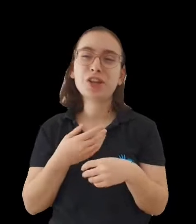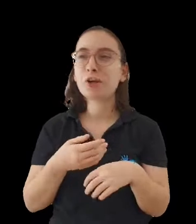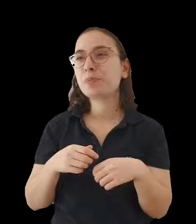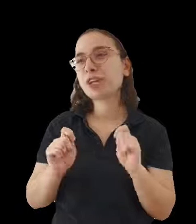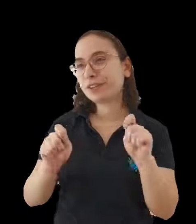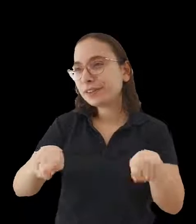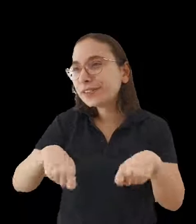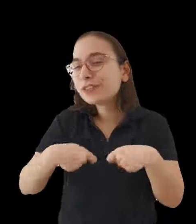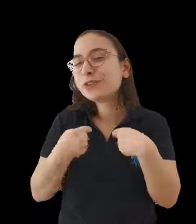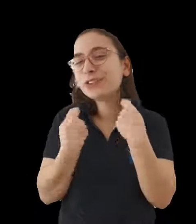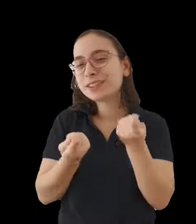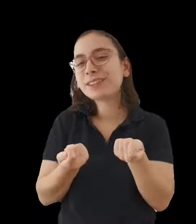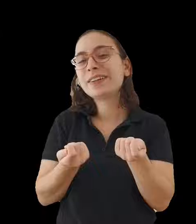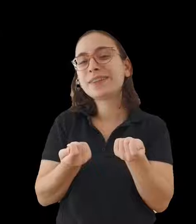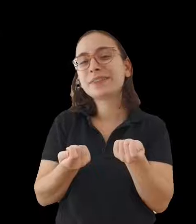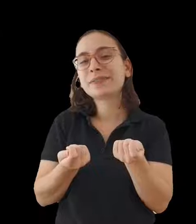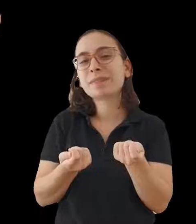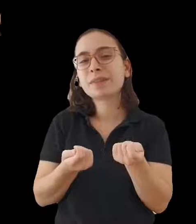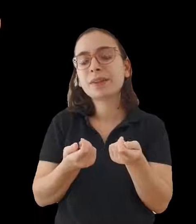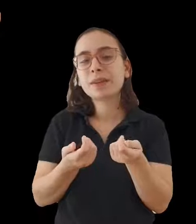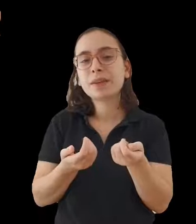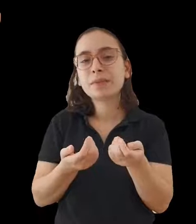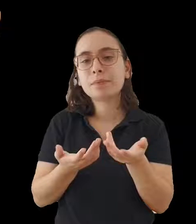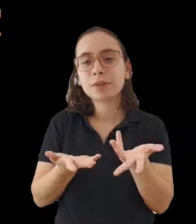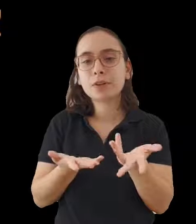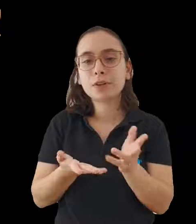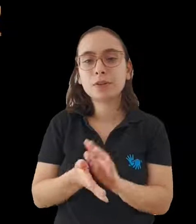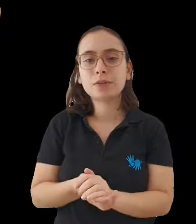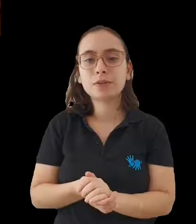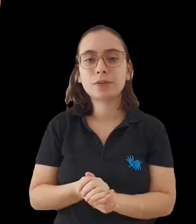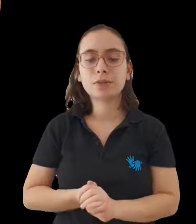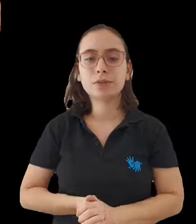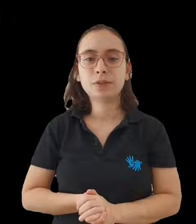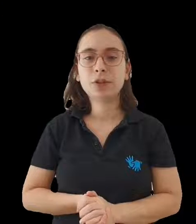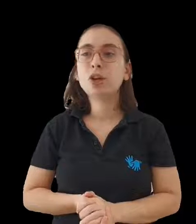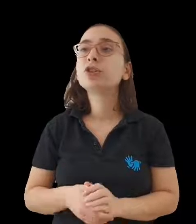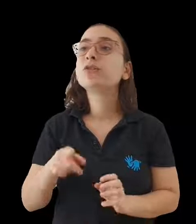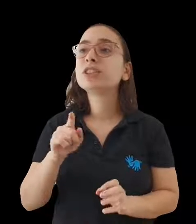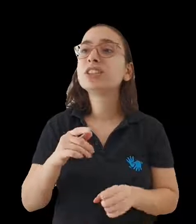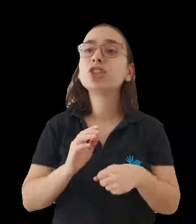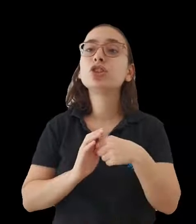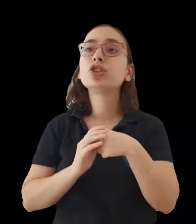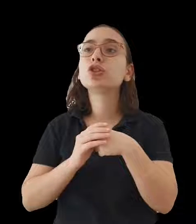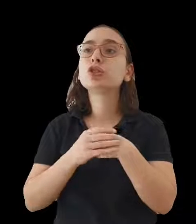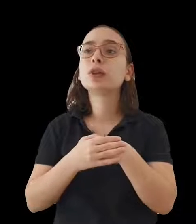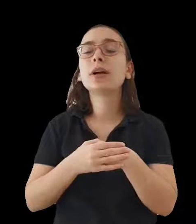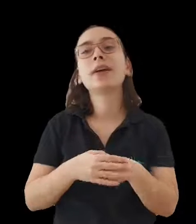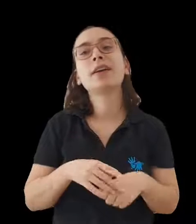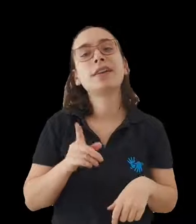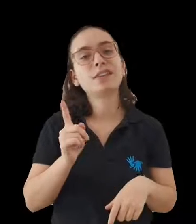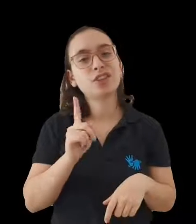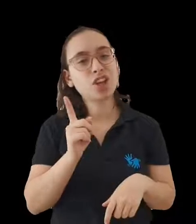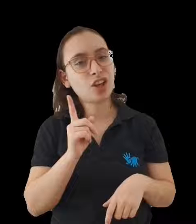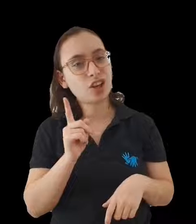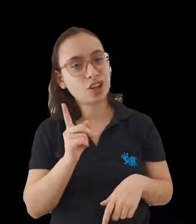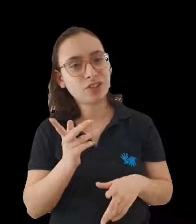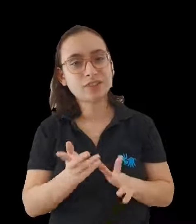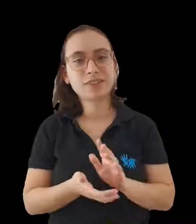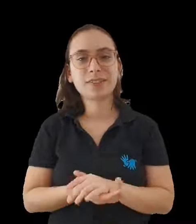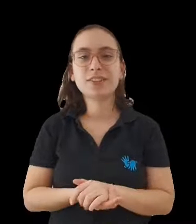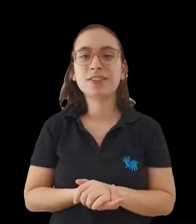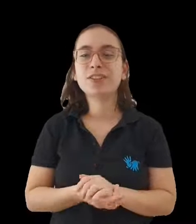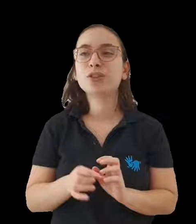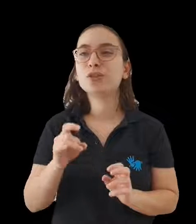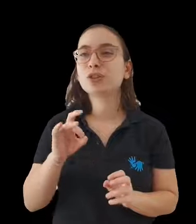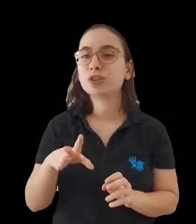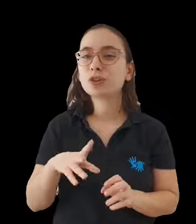né? E ele diz, ela pergunta assim, onde é que você ficou escondido? Como é que pode? Ele fala, não, eu só te conto